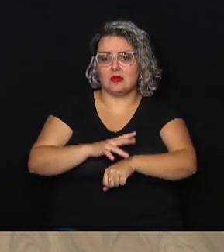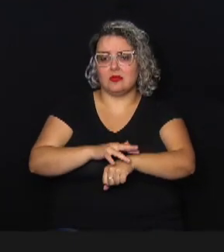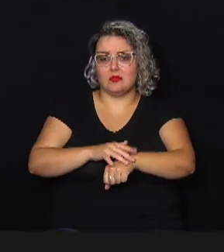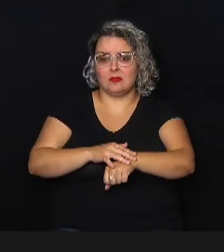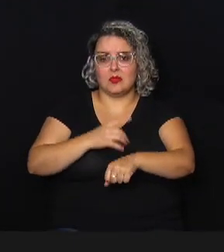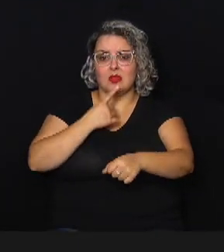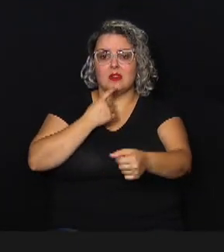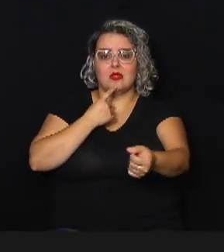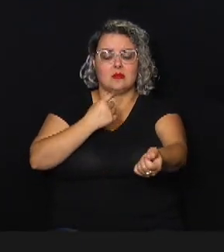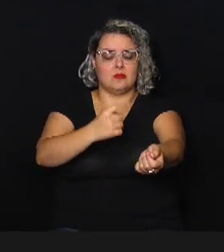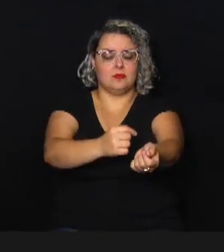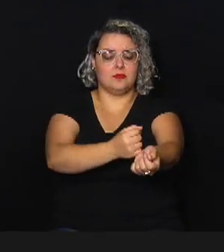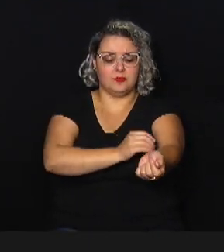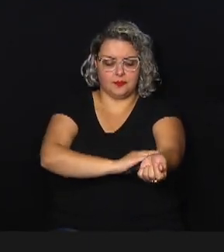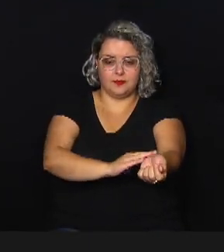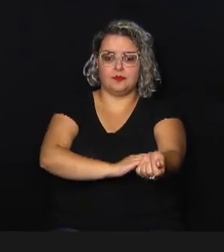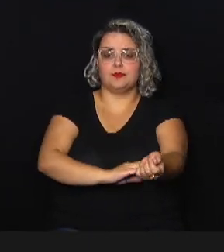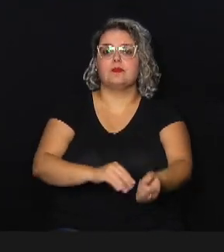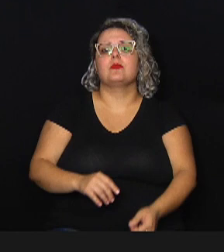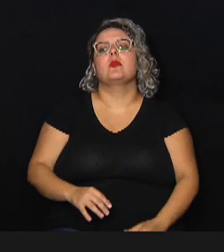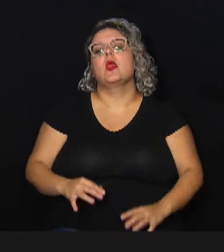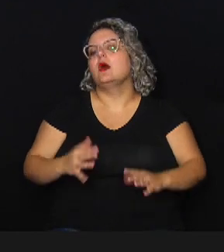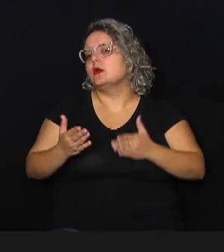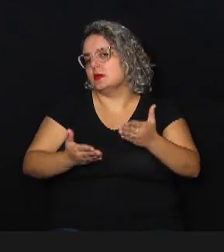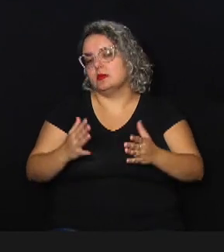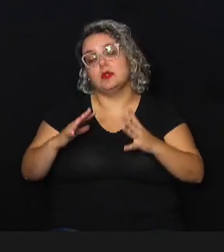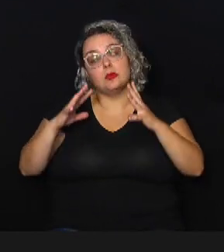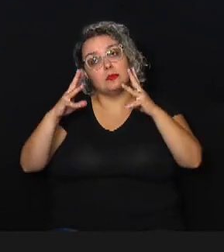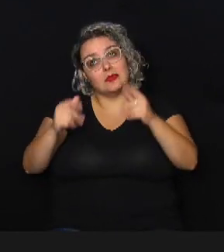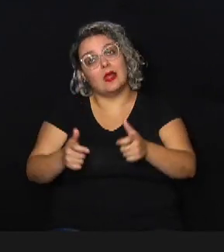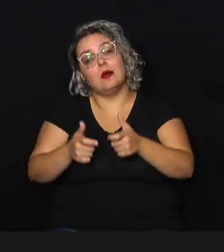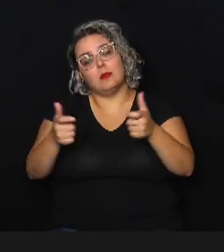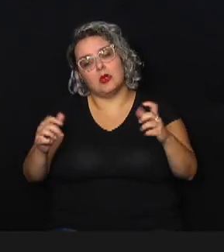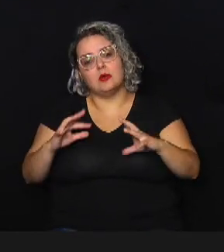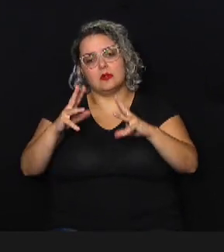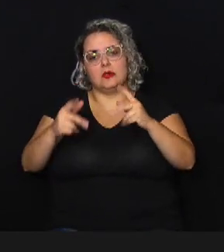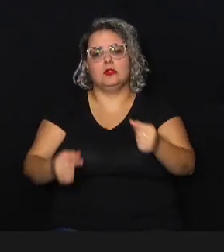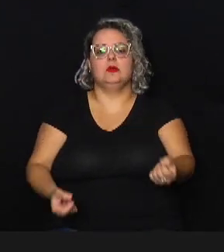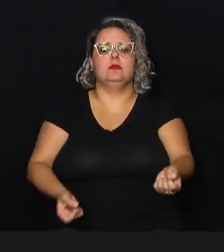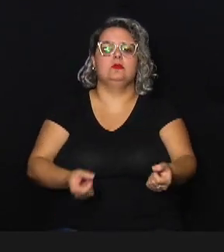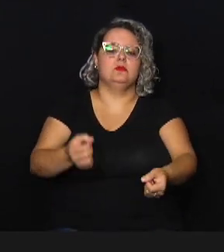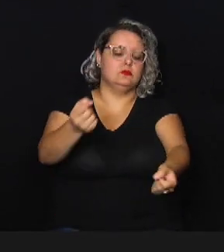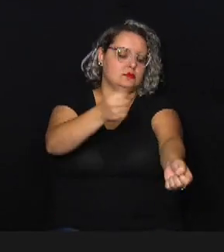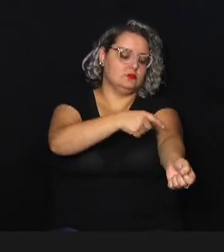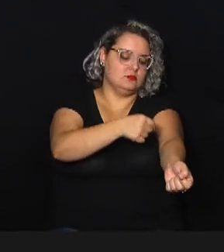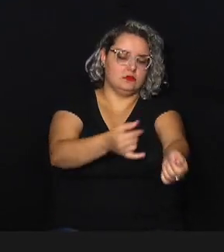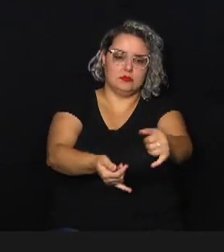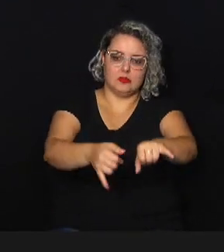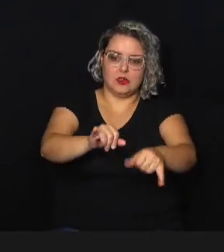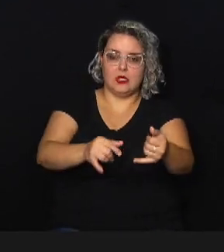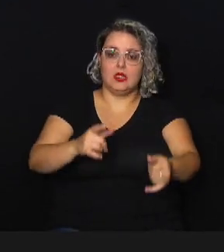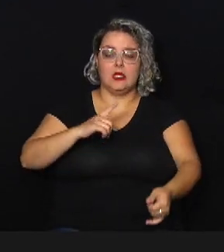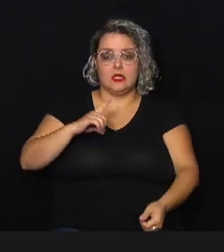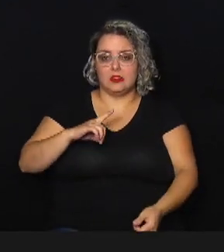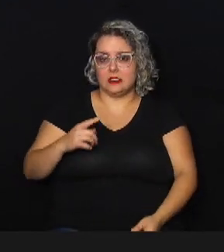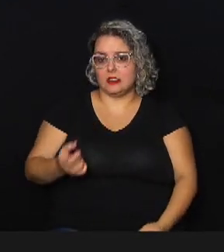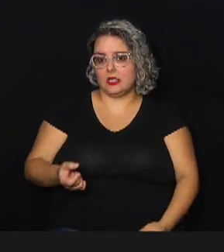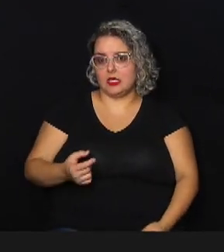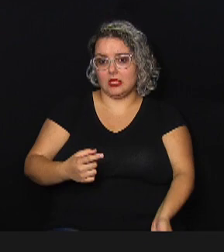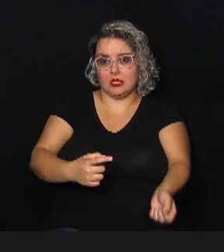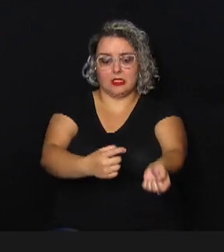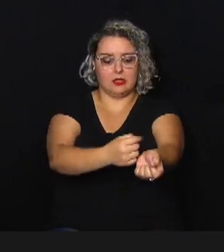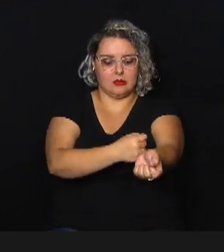tratamento, em geral, então, é com quimioterapia. É óbvio que tem leucemias hoje, leucemias mieloides agudas, que você faz